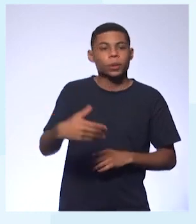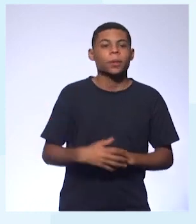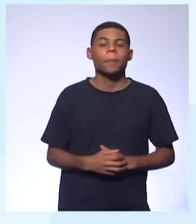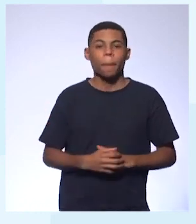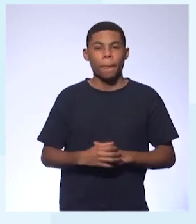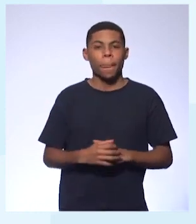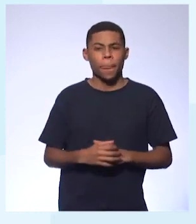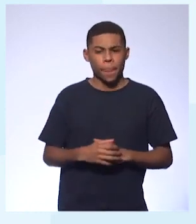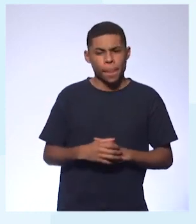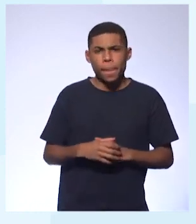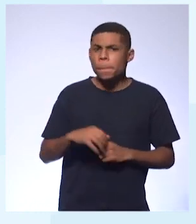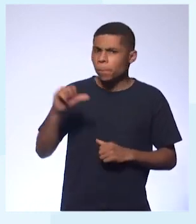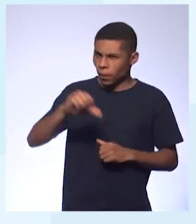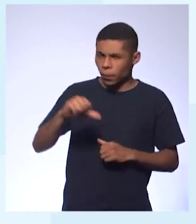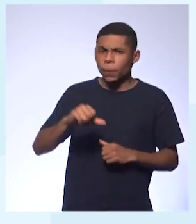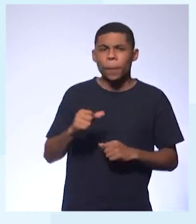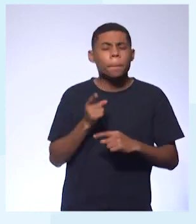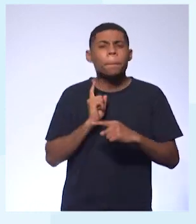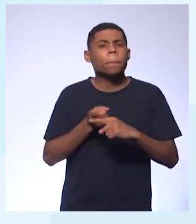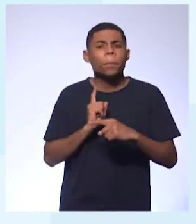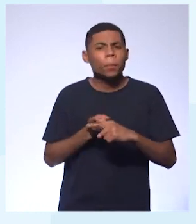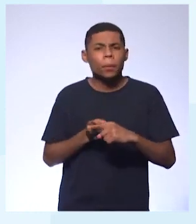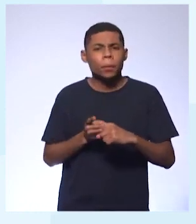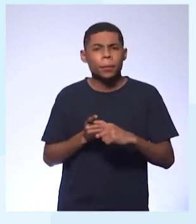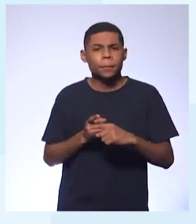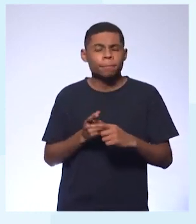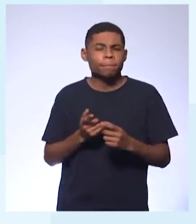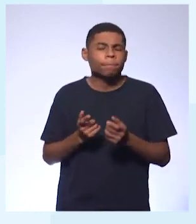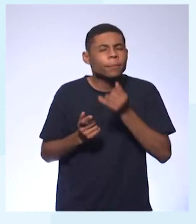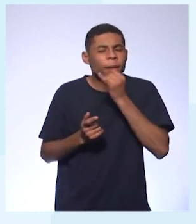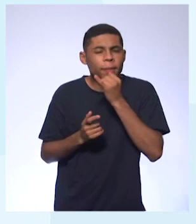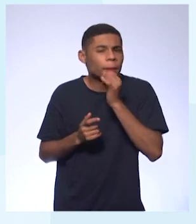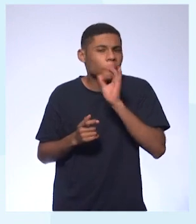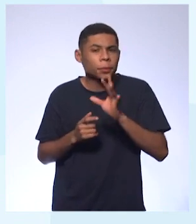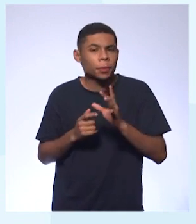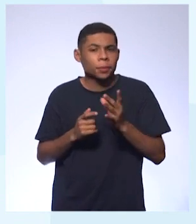hábito ruim. Por que o ruim? Porque está, né,